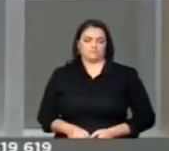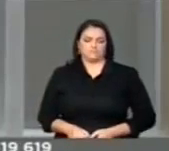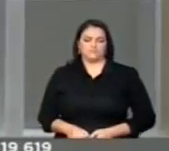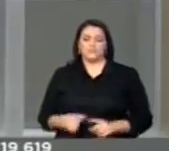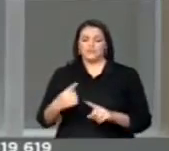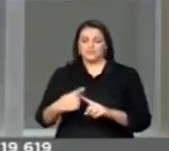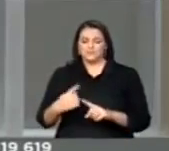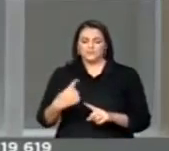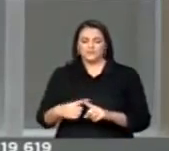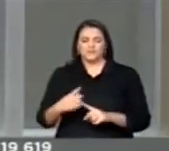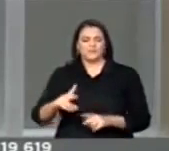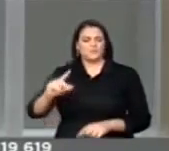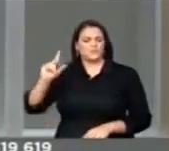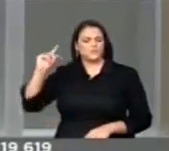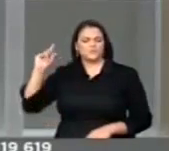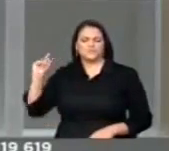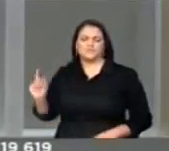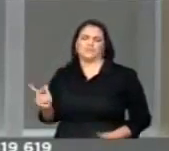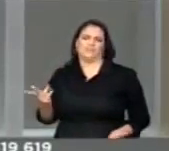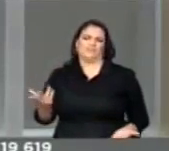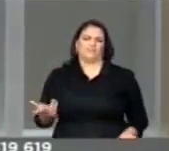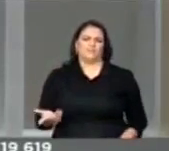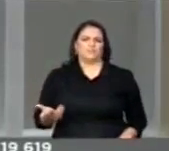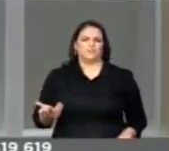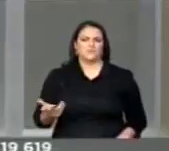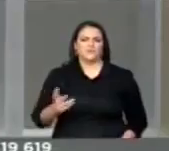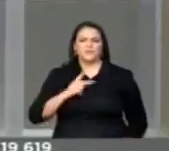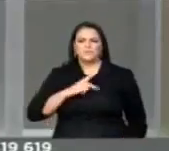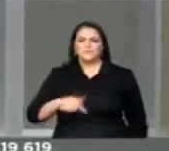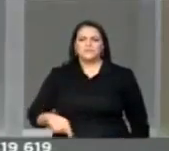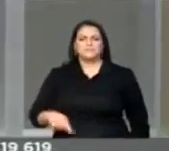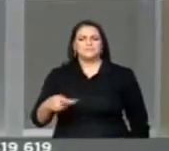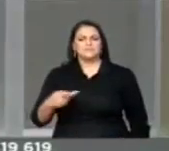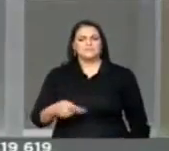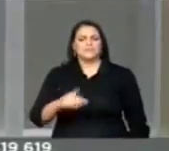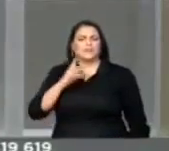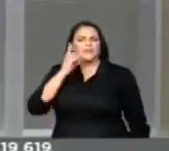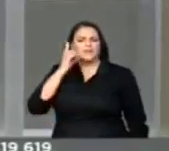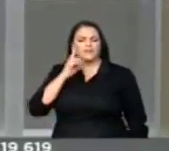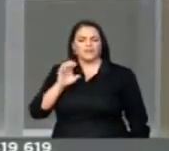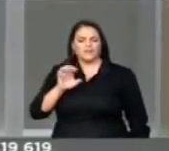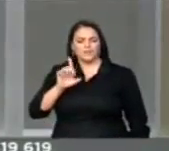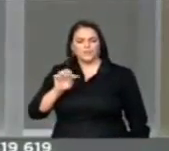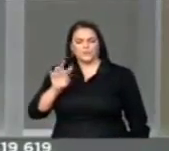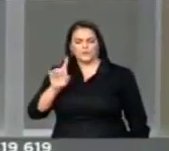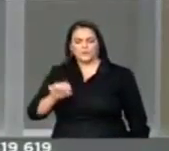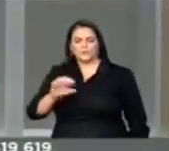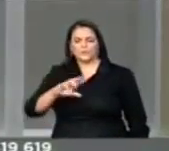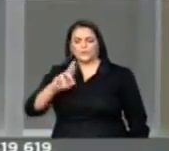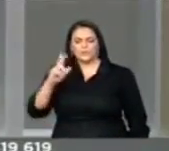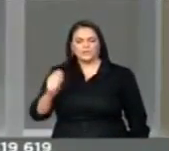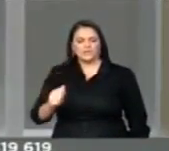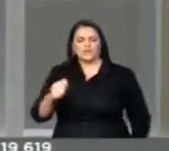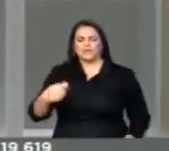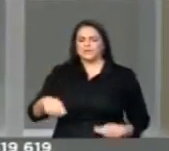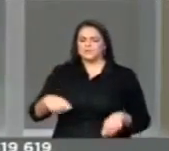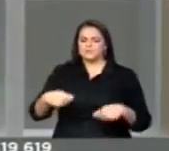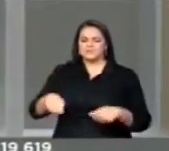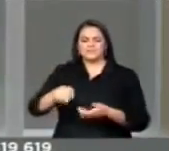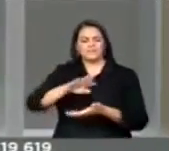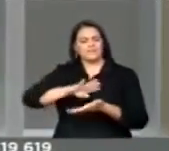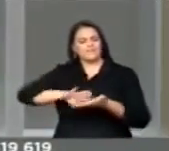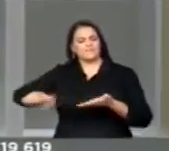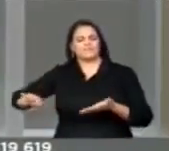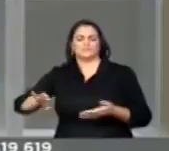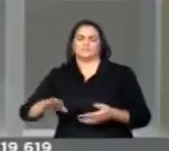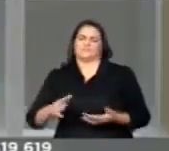muito que o senhor Eduardo Cunha devia ter sido afastado dessa cadeira